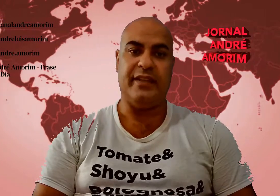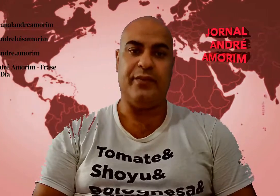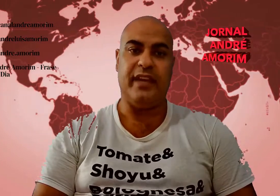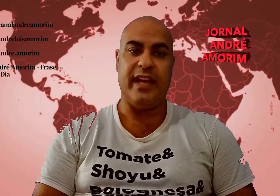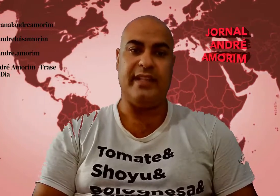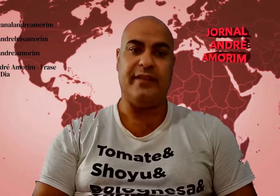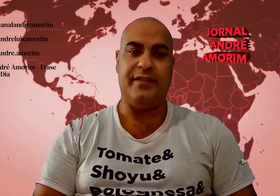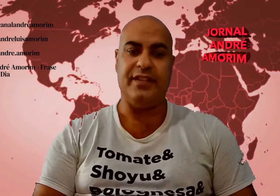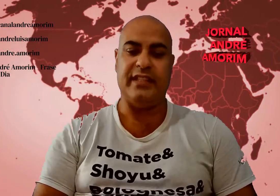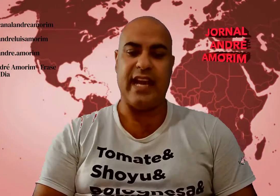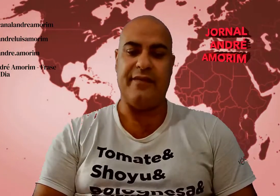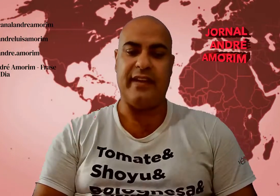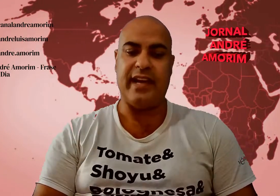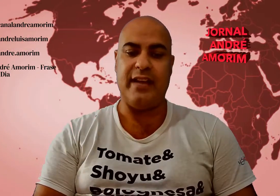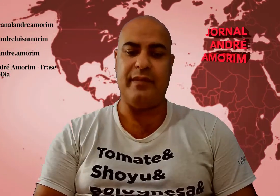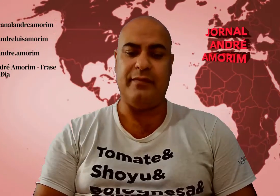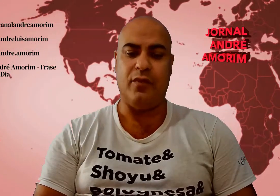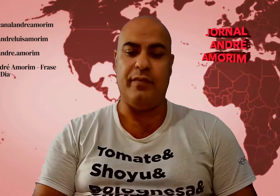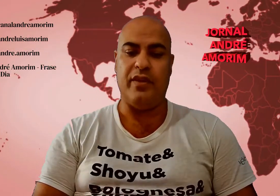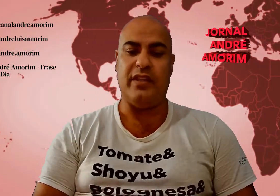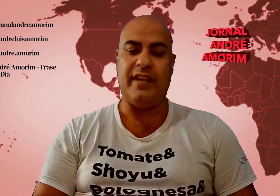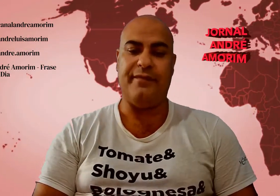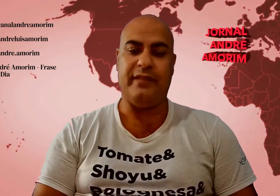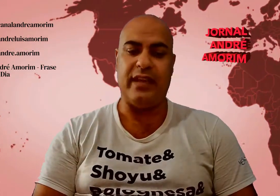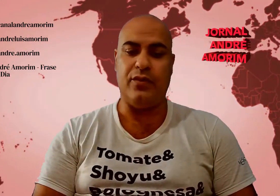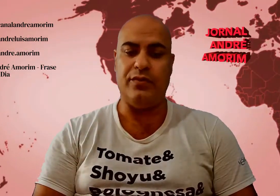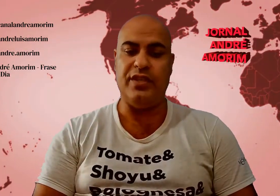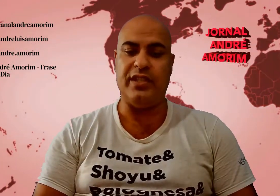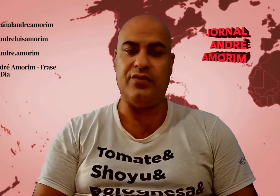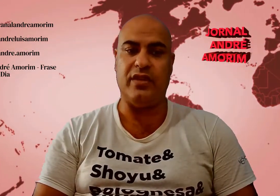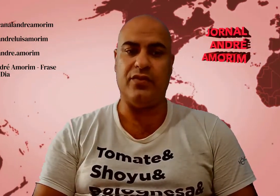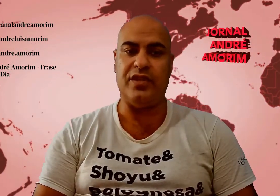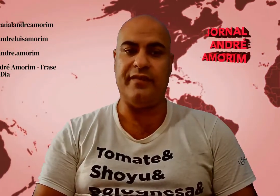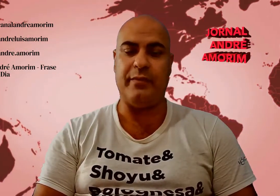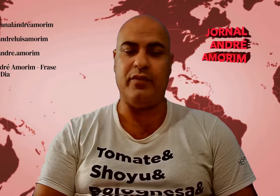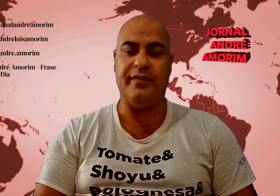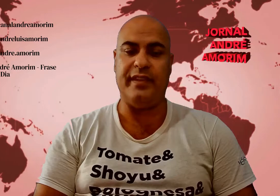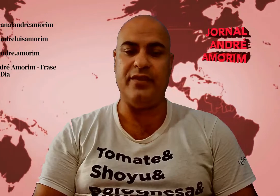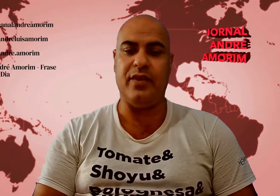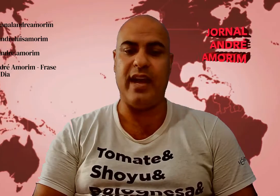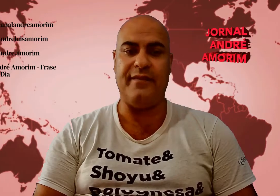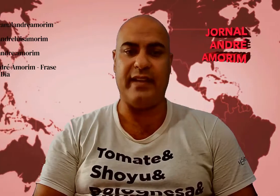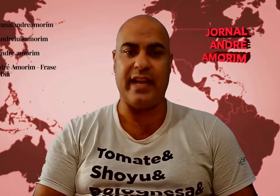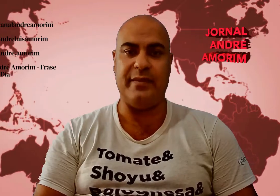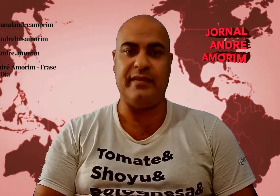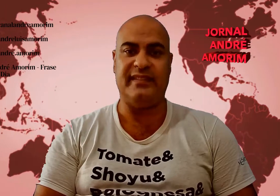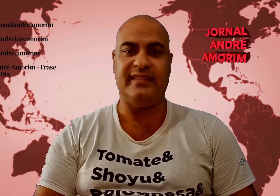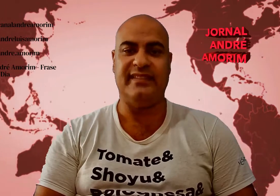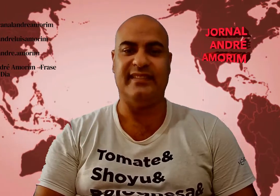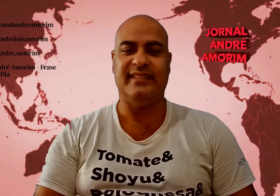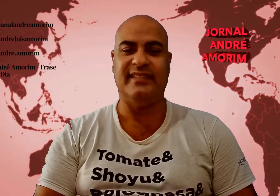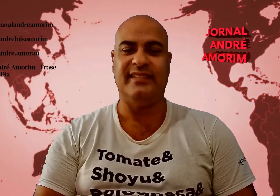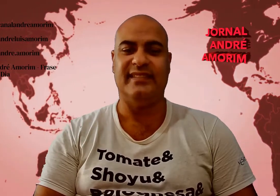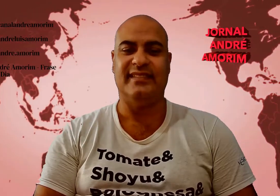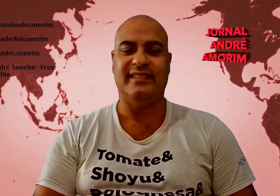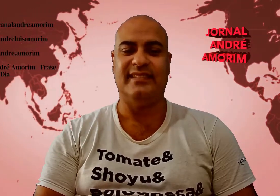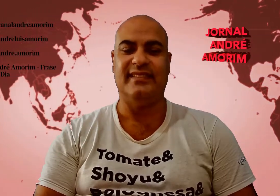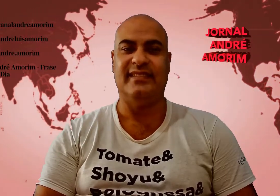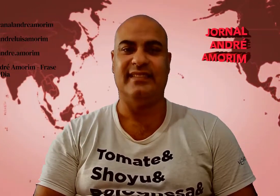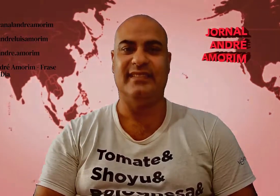Muito bem, essa foi a entrevista da Rafa Kalimann. Ou melhor, da colunista do Jornal Dia, Fábio Oliveira, com a Rafa Kalimann.